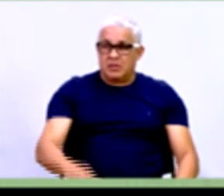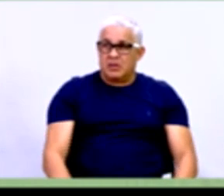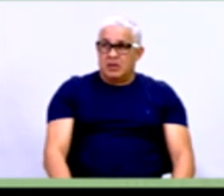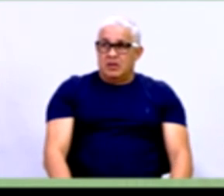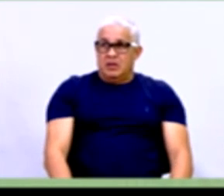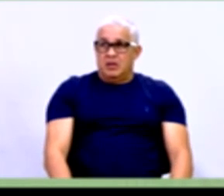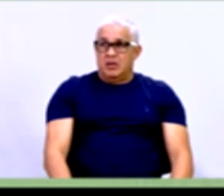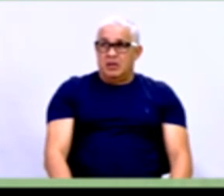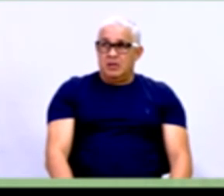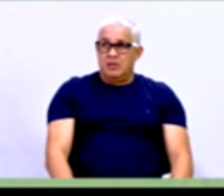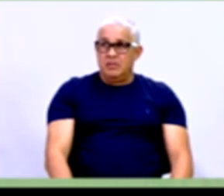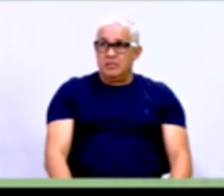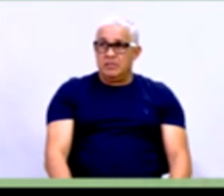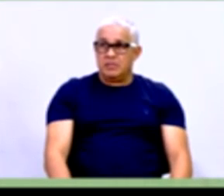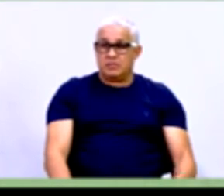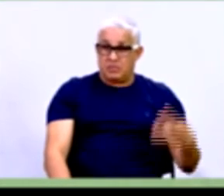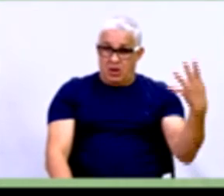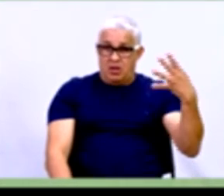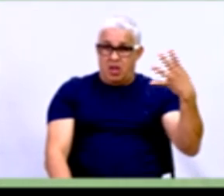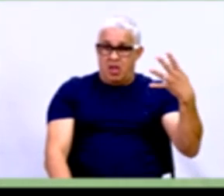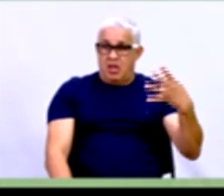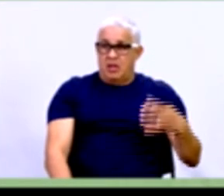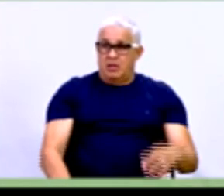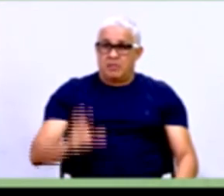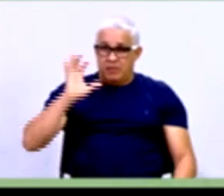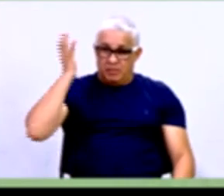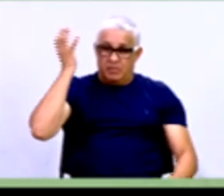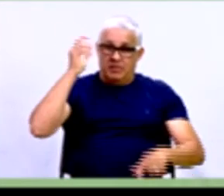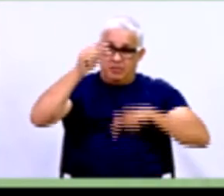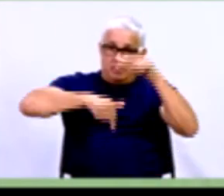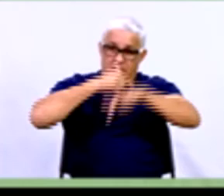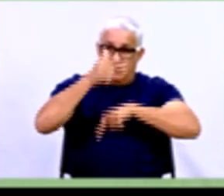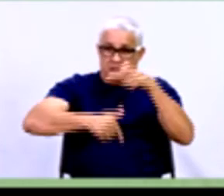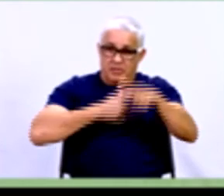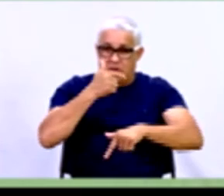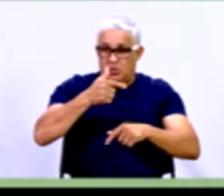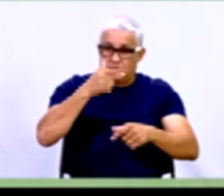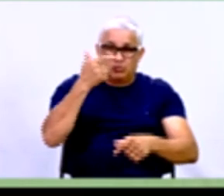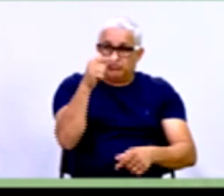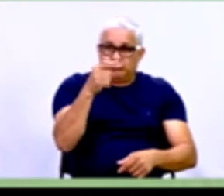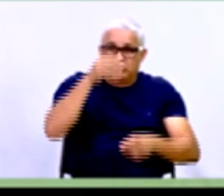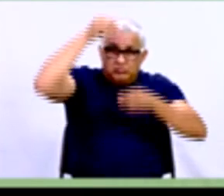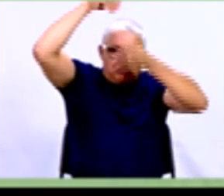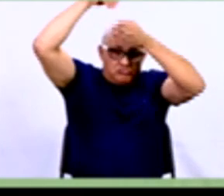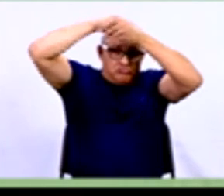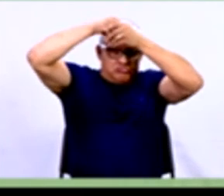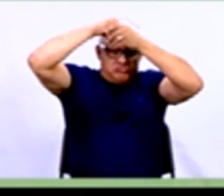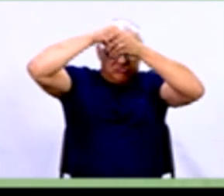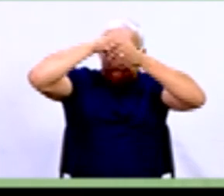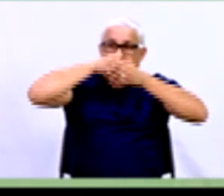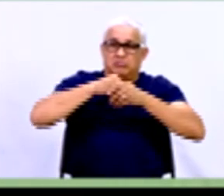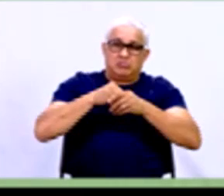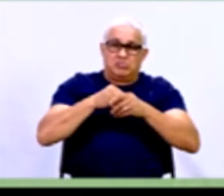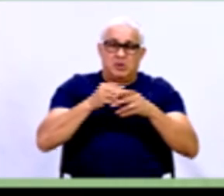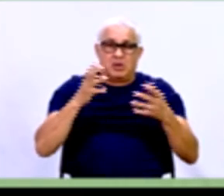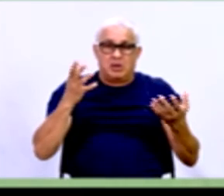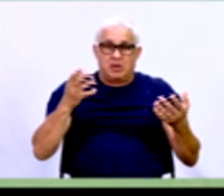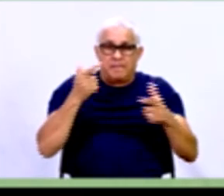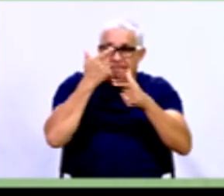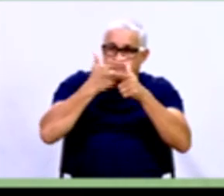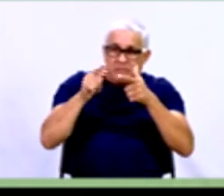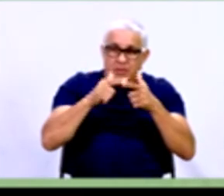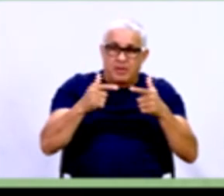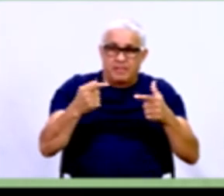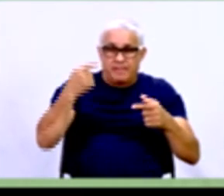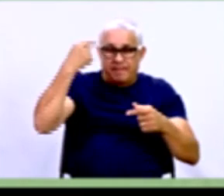não provocam efeitos psicológicos nos empregados não acidentados? Vocês imaginam essa situação. O meu colega, que